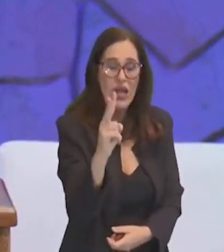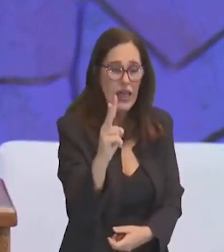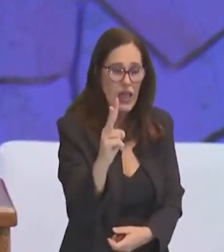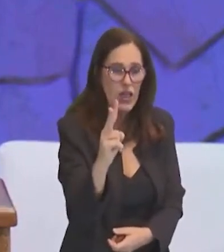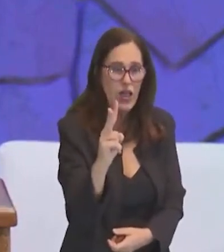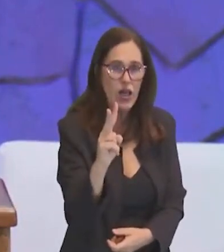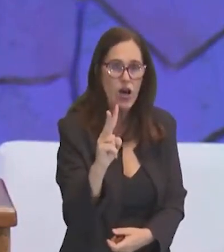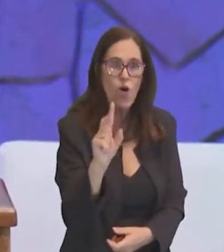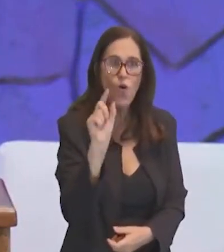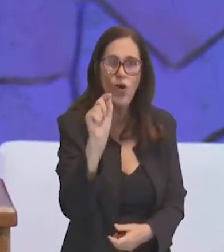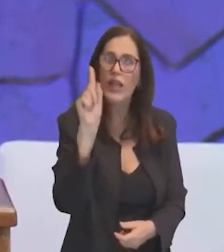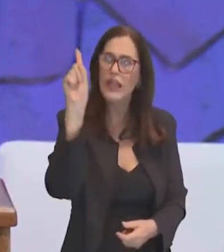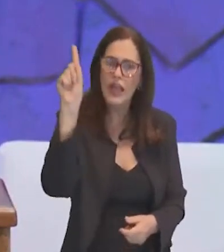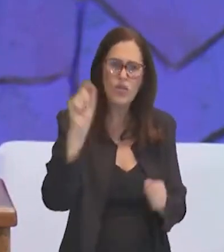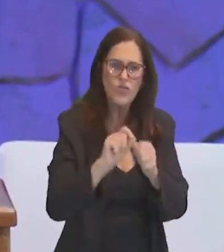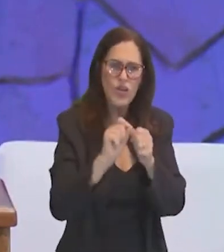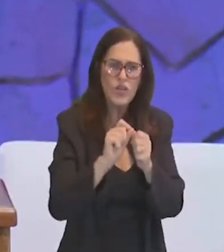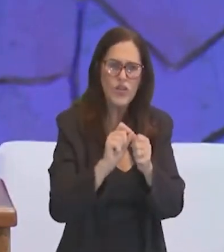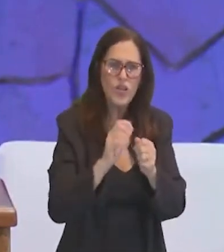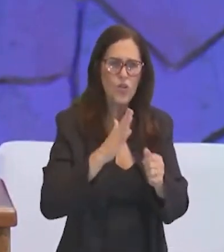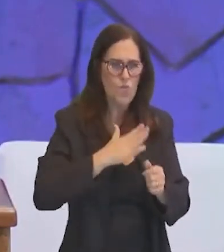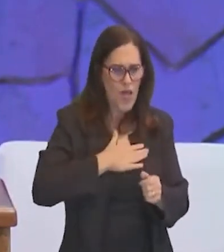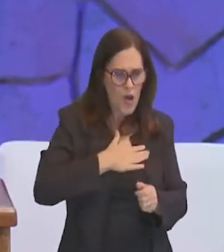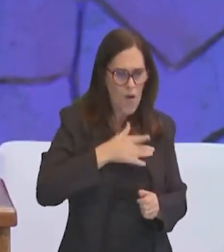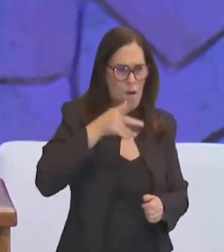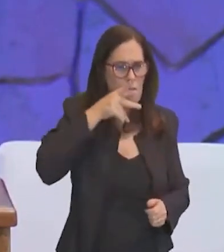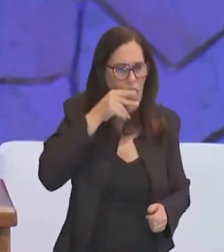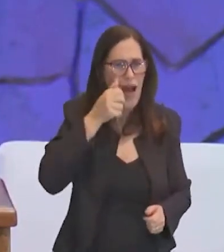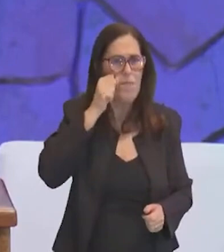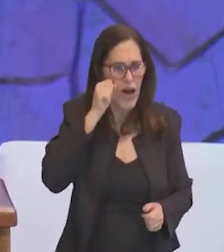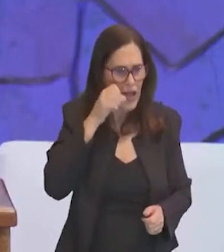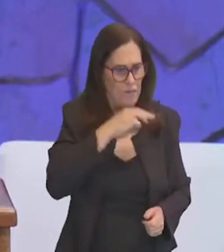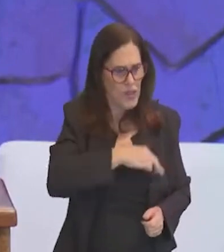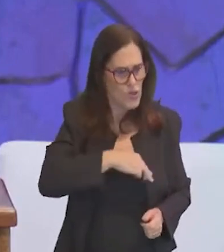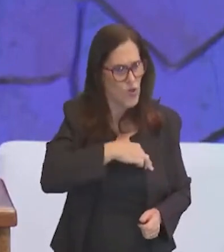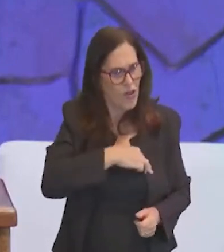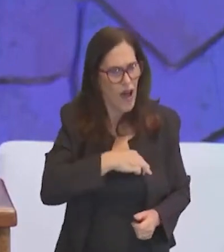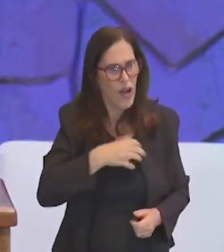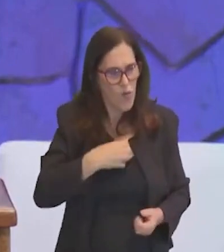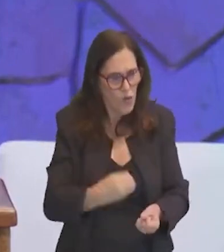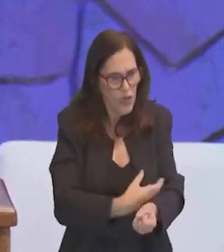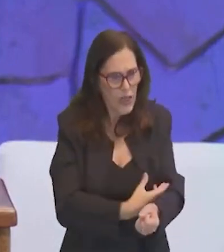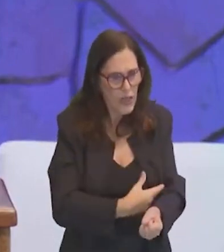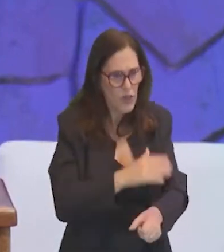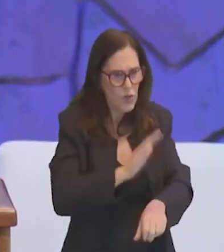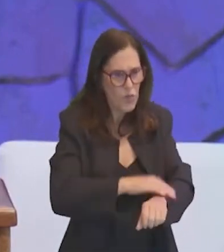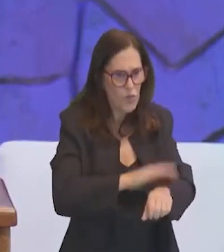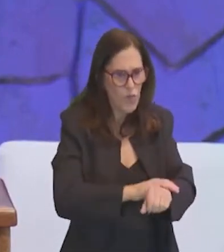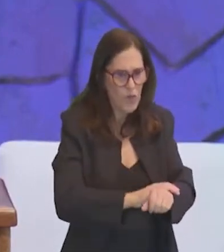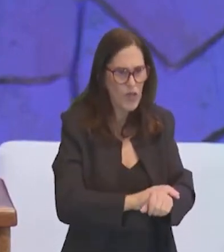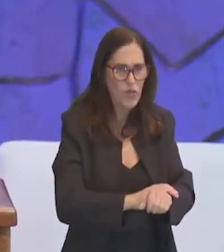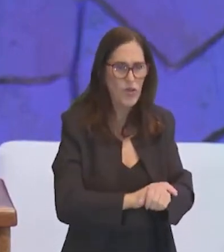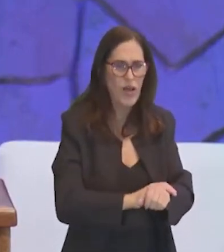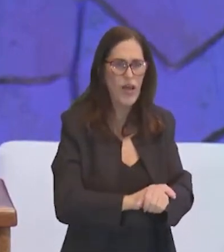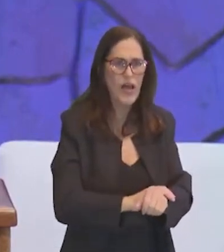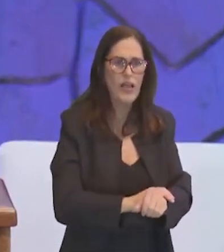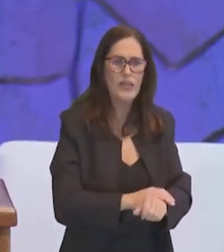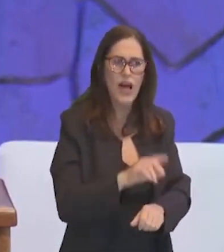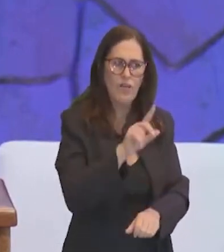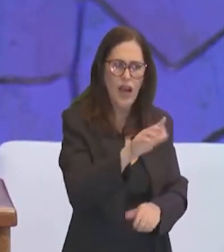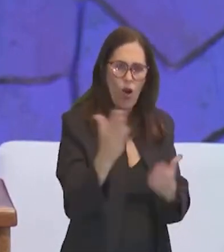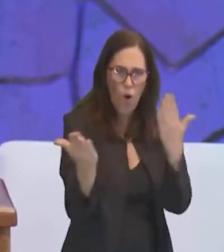que Deus fez na vida dos meus pais enquanto missionários, no período que eles estavam no Egito.